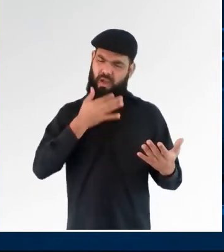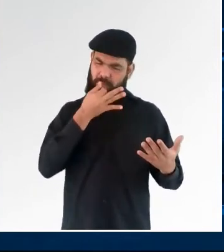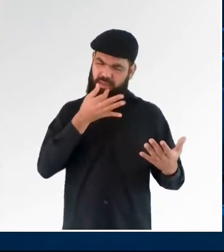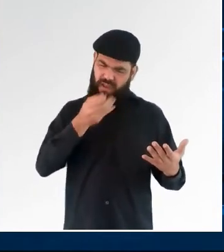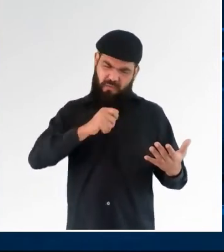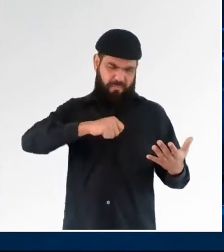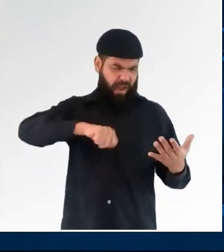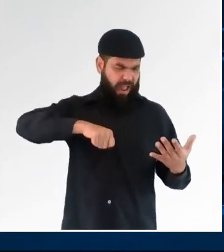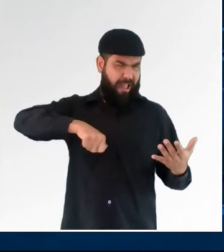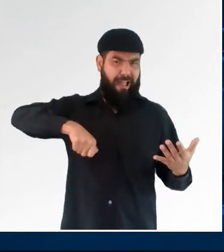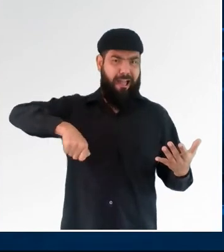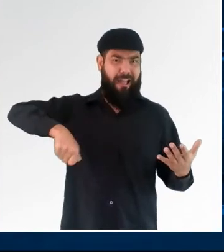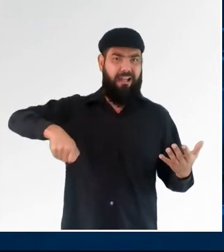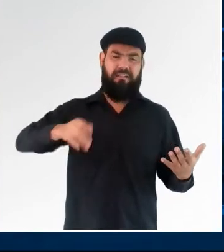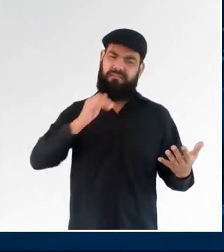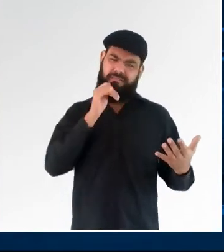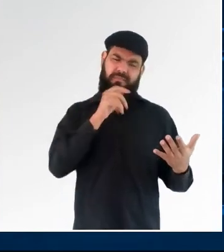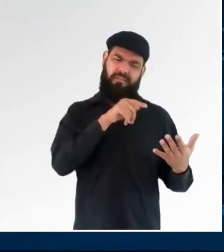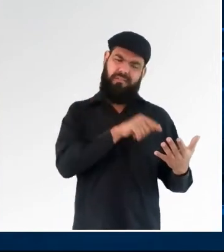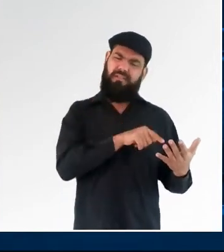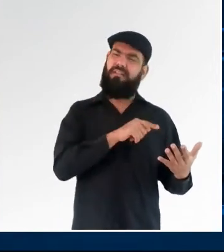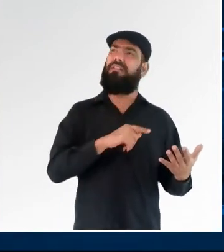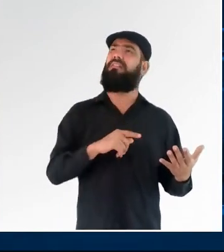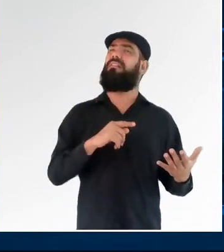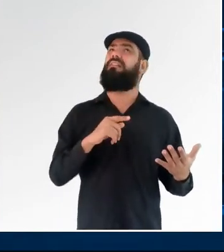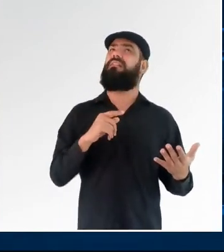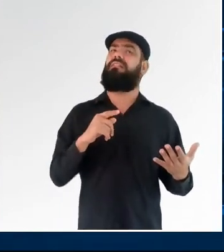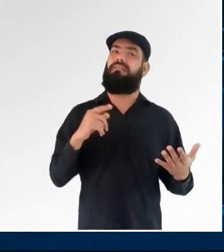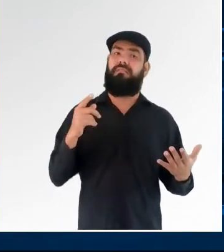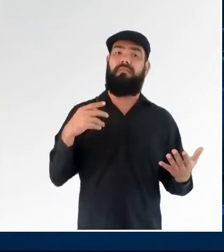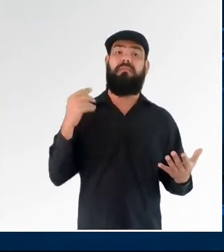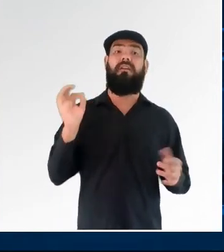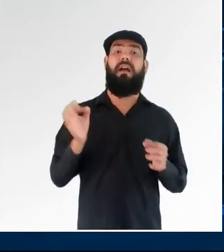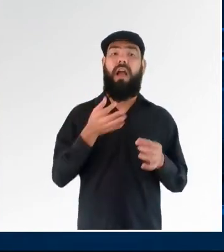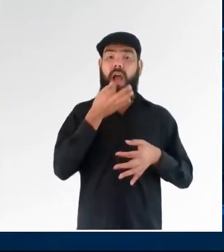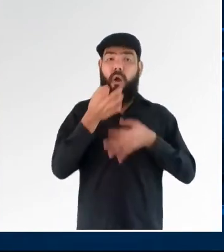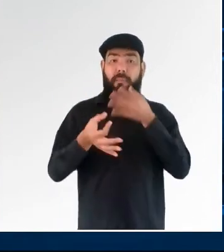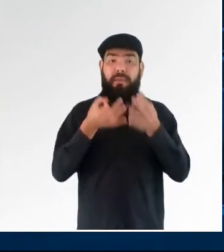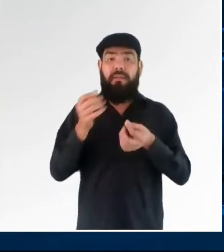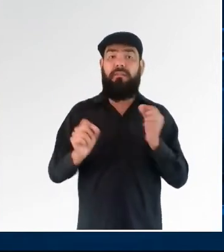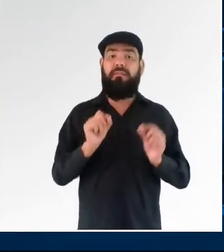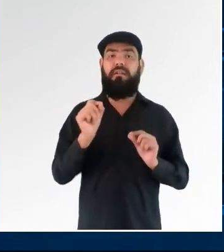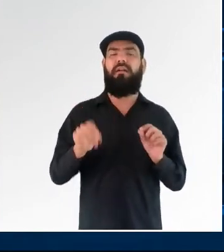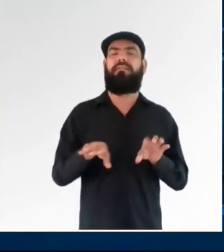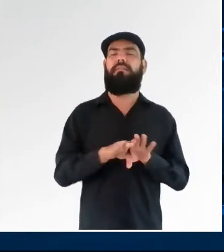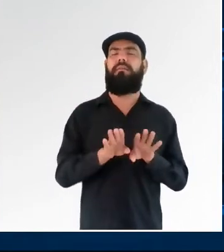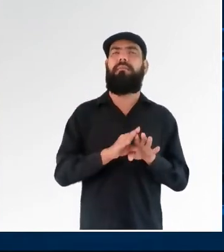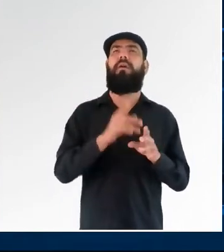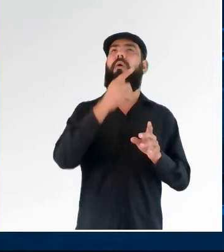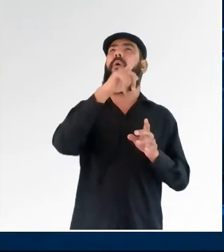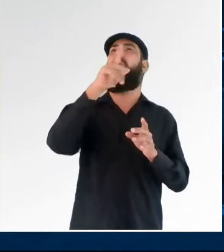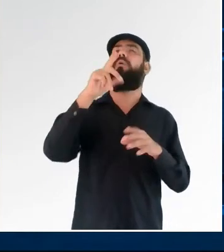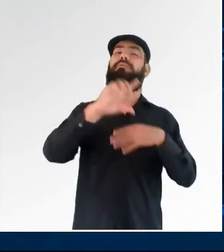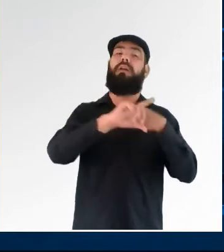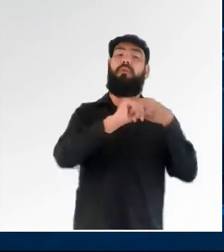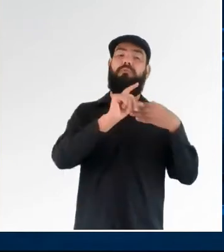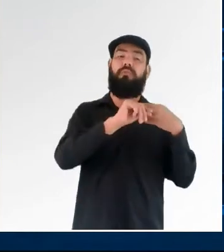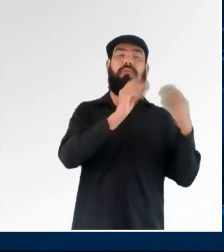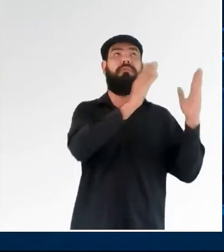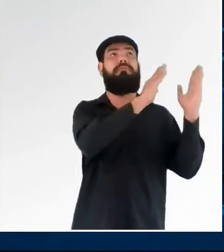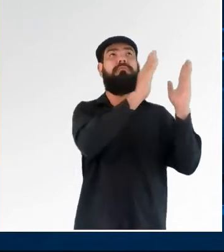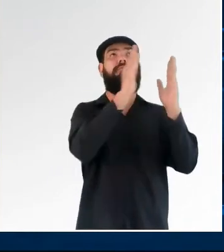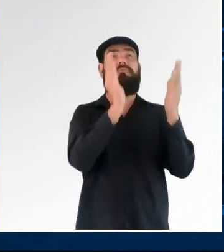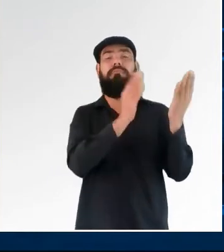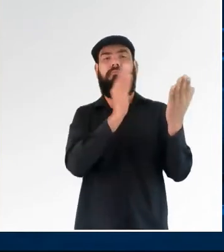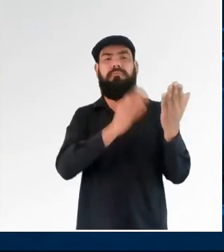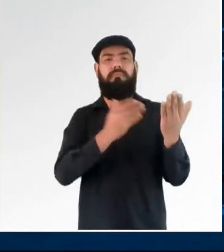vai dizer, isso aí ele vai, o que ele vai fazer também? Ele vai pegar obras de outros autores similares e vai fazer